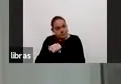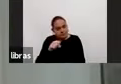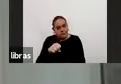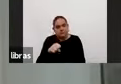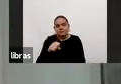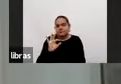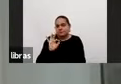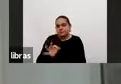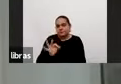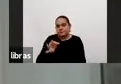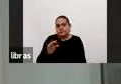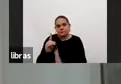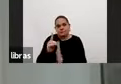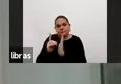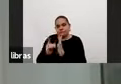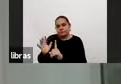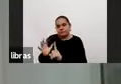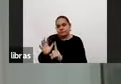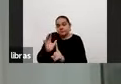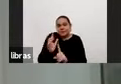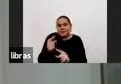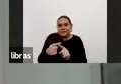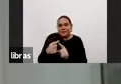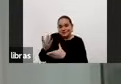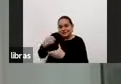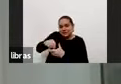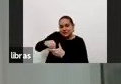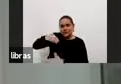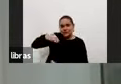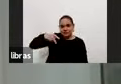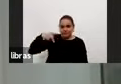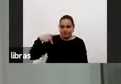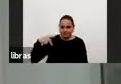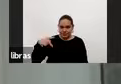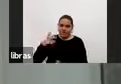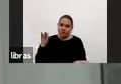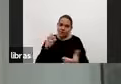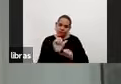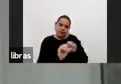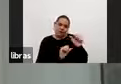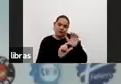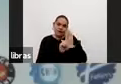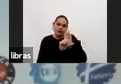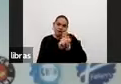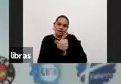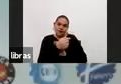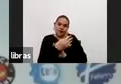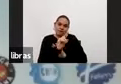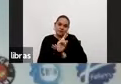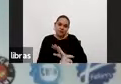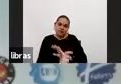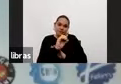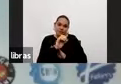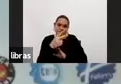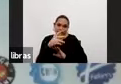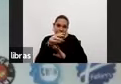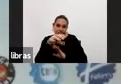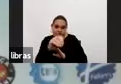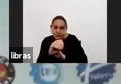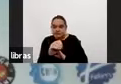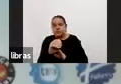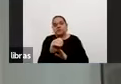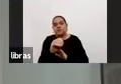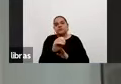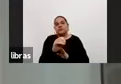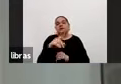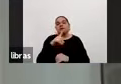nós temos hoje, dentro da medida provisória ali, né, que já é a 14.020, já é lei, né, Sim, nós já é lei. temos hoje mais de